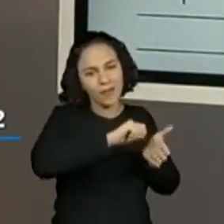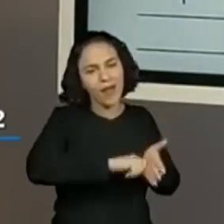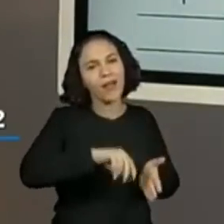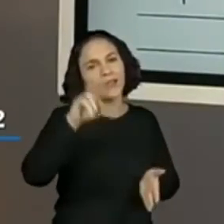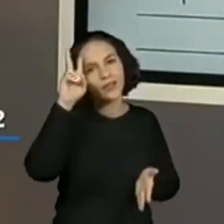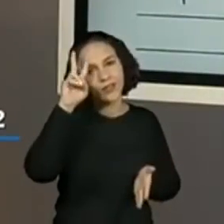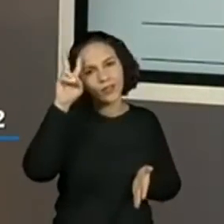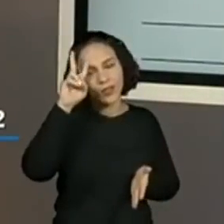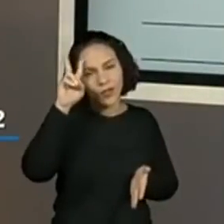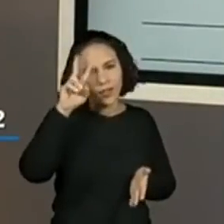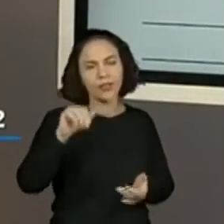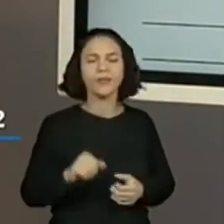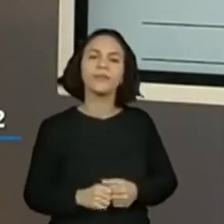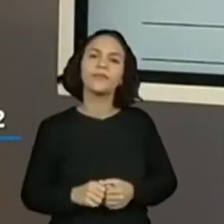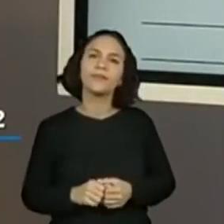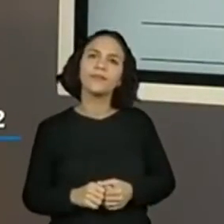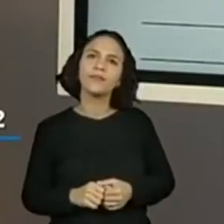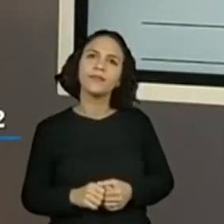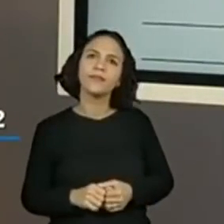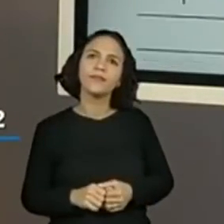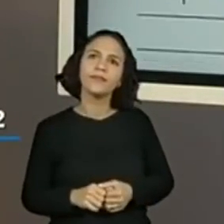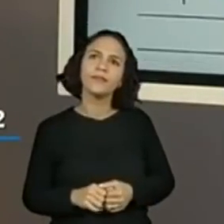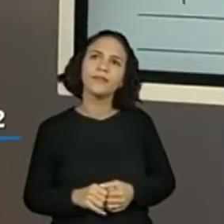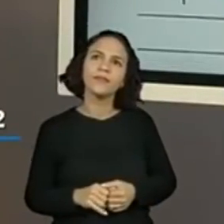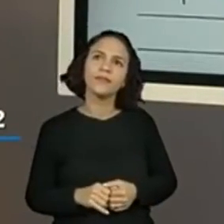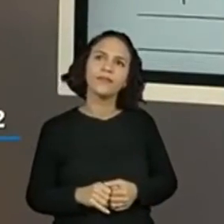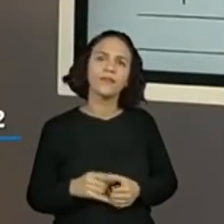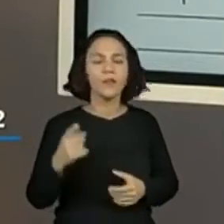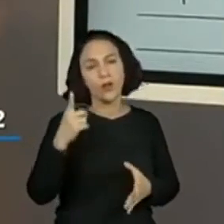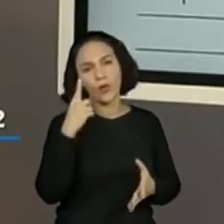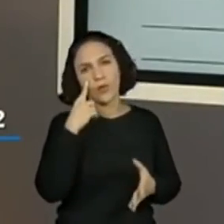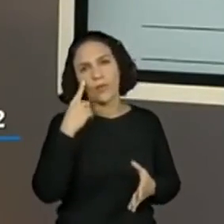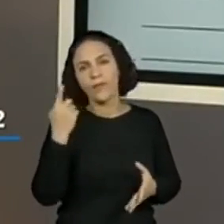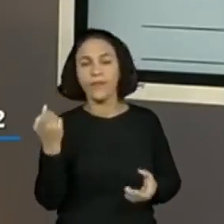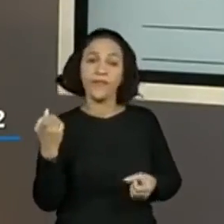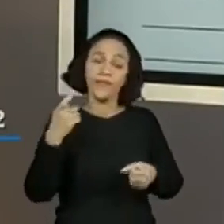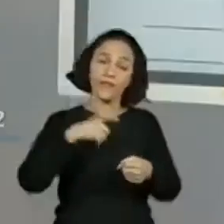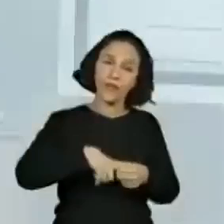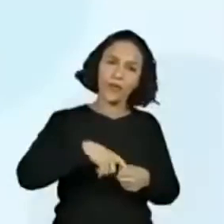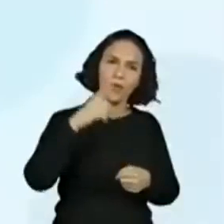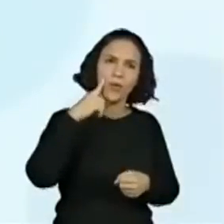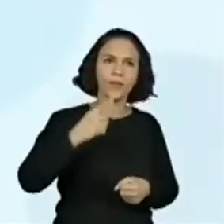final, opa, a gente vai ter que trazer para cá, ó.